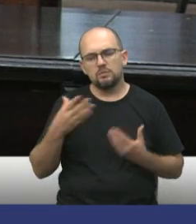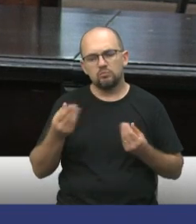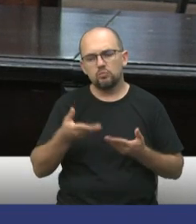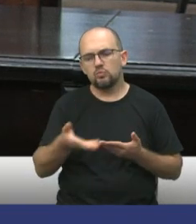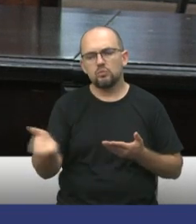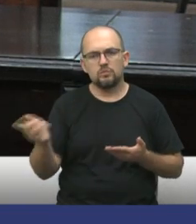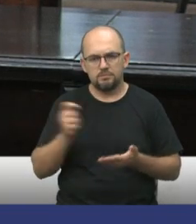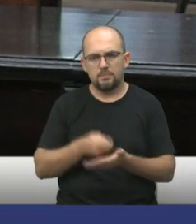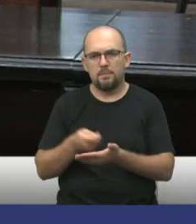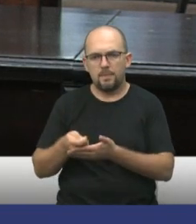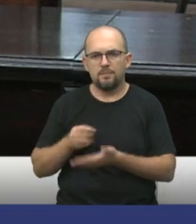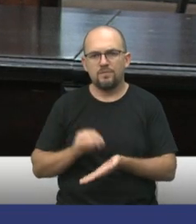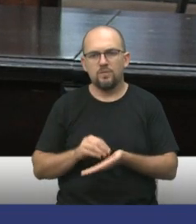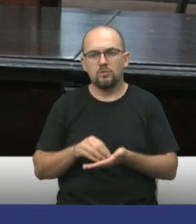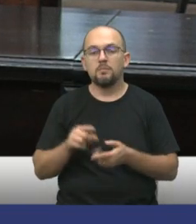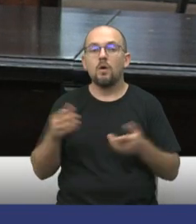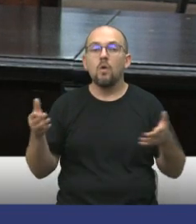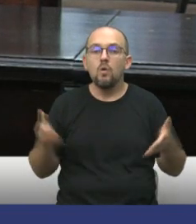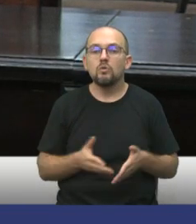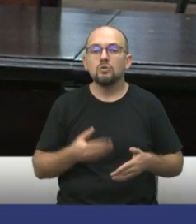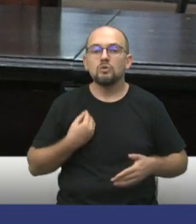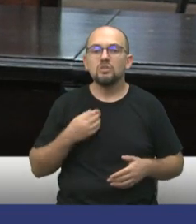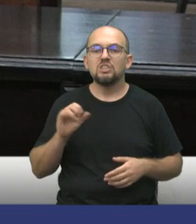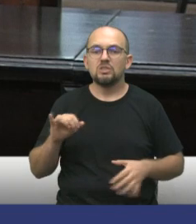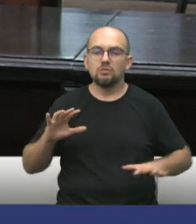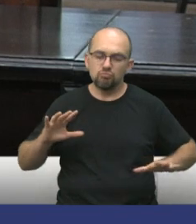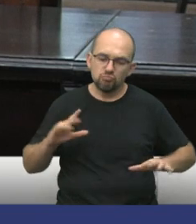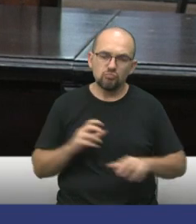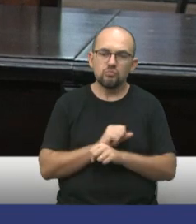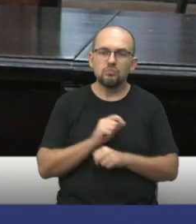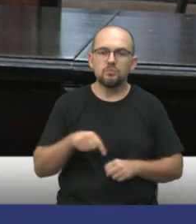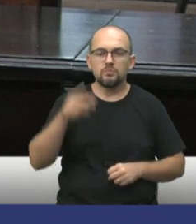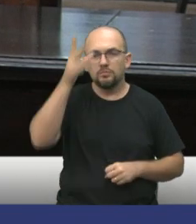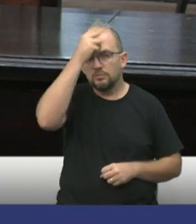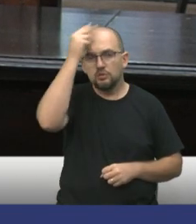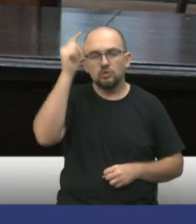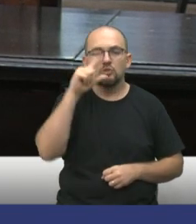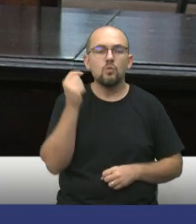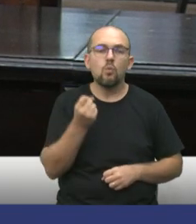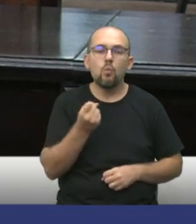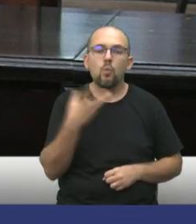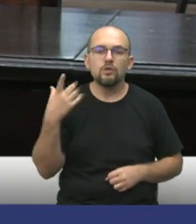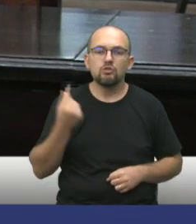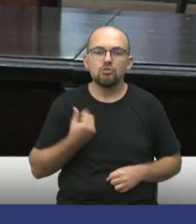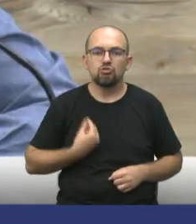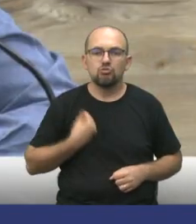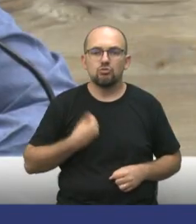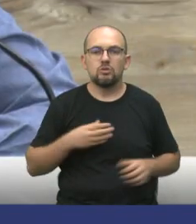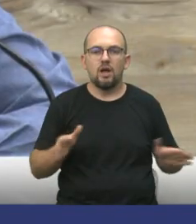paga, mas hoje, se fechasse hoje, a Prefeitura Municipal de Jaú tinha quanto em caixa?